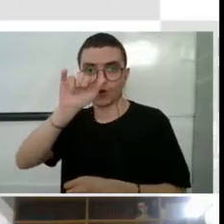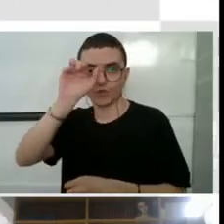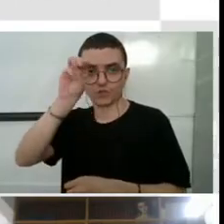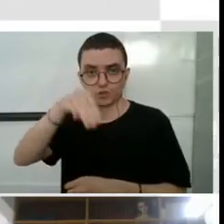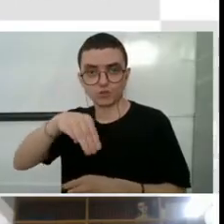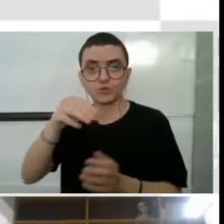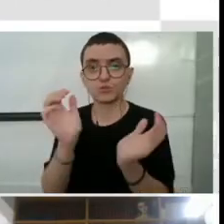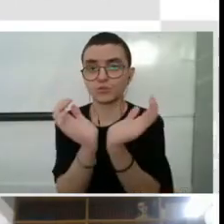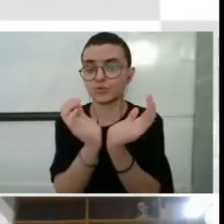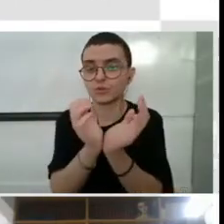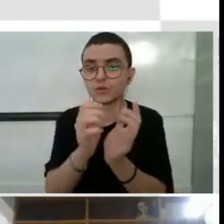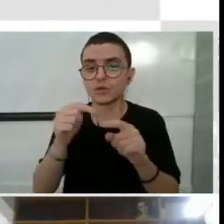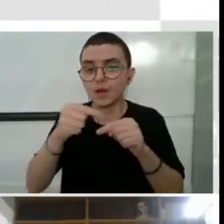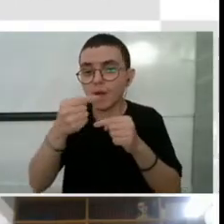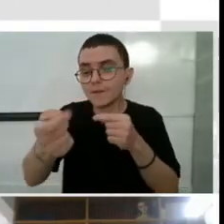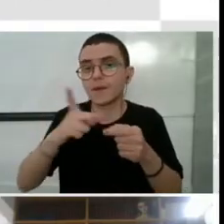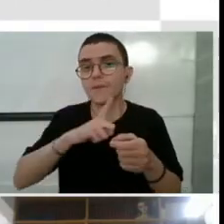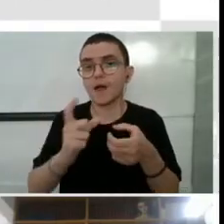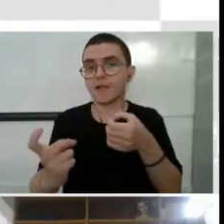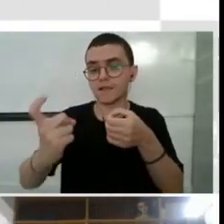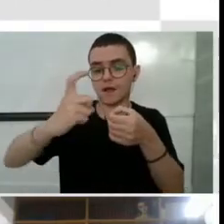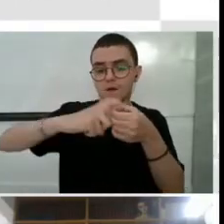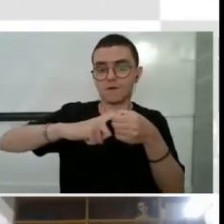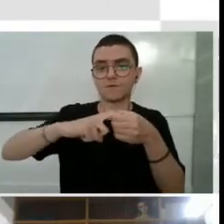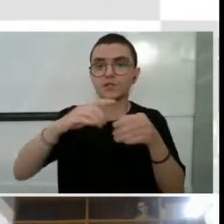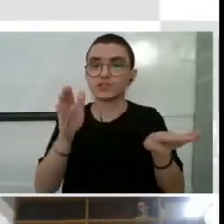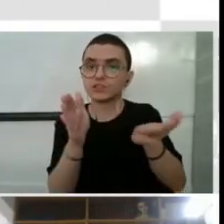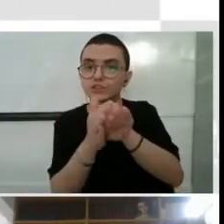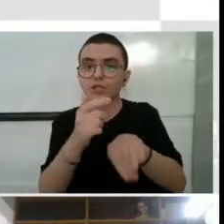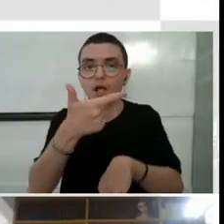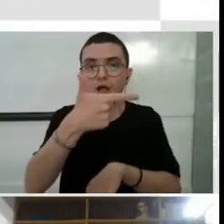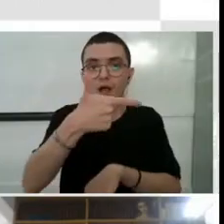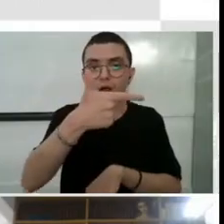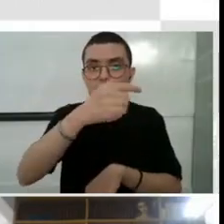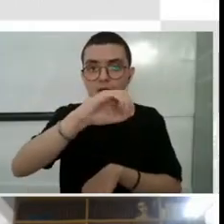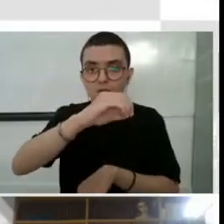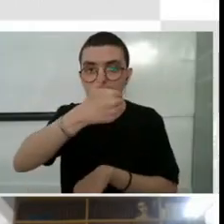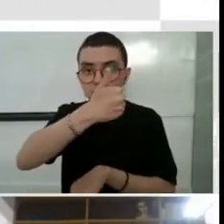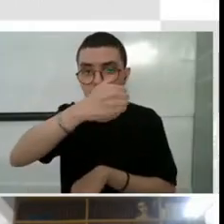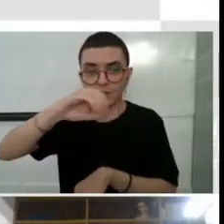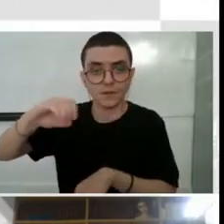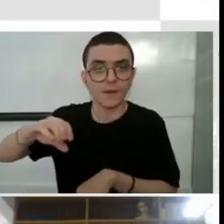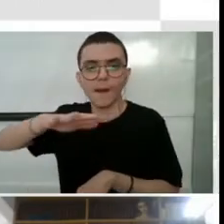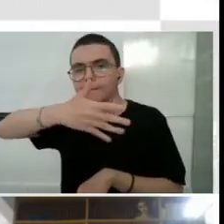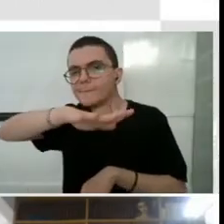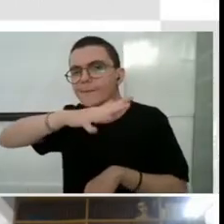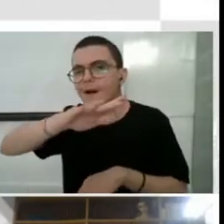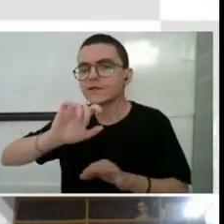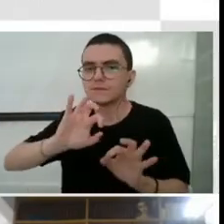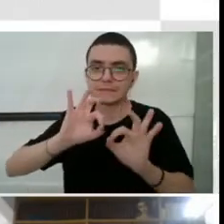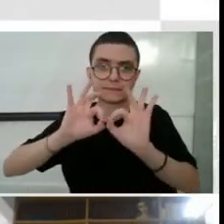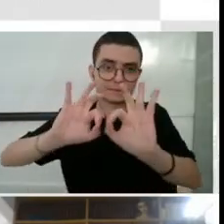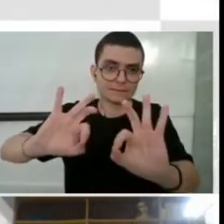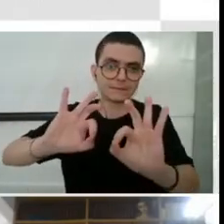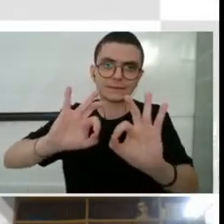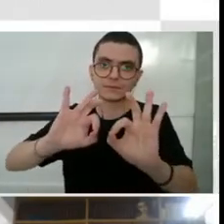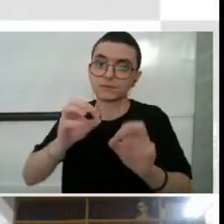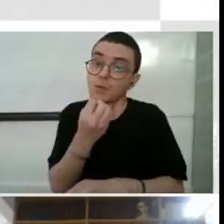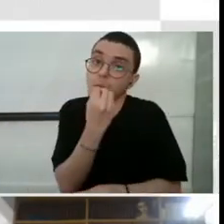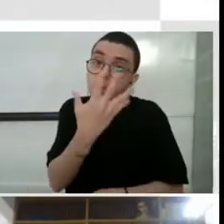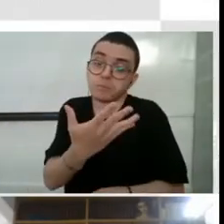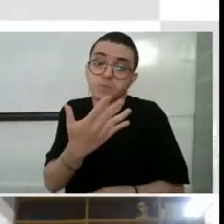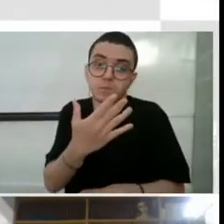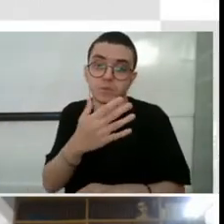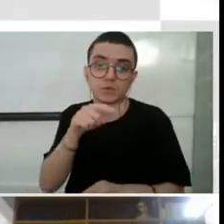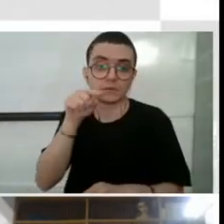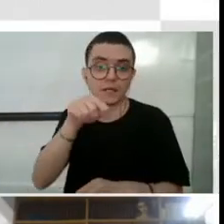depois um retorno, de maneira que nós chegamos em 2100, mais ou menos, num nível de incerteza muito grande, né, um very likely range